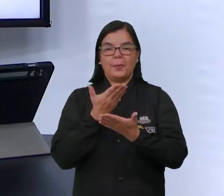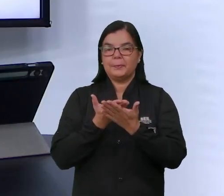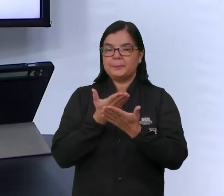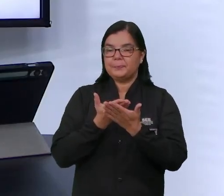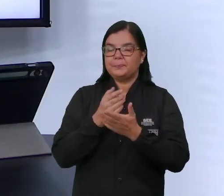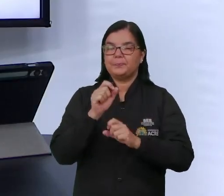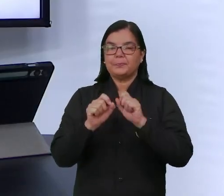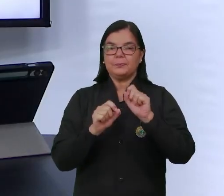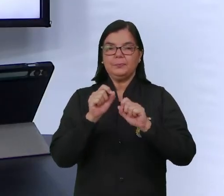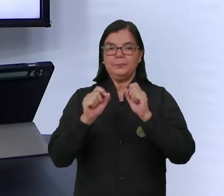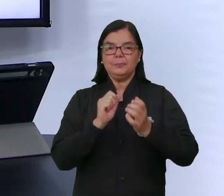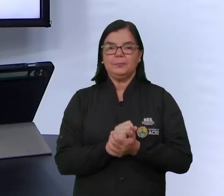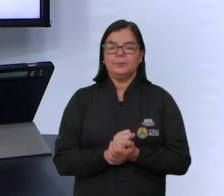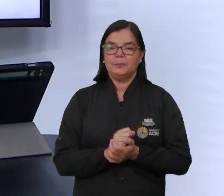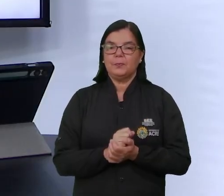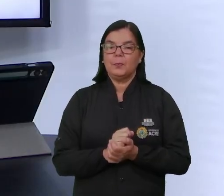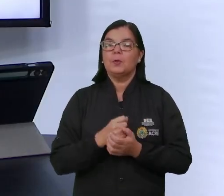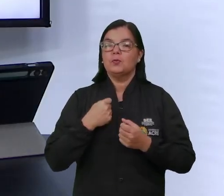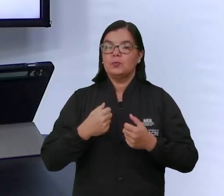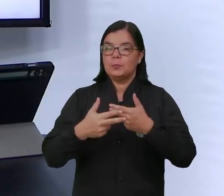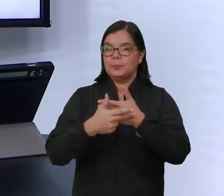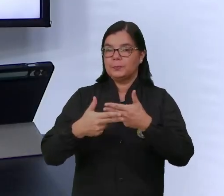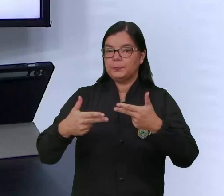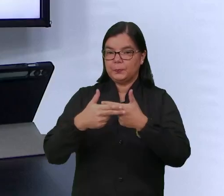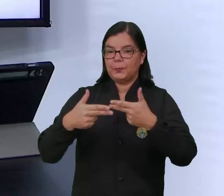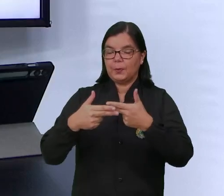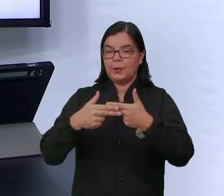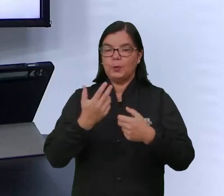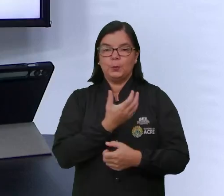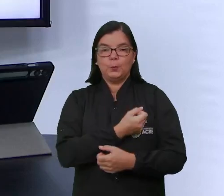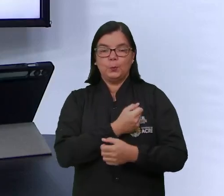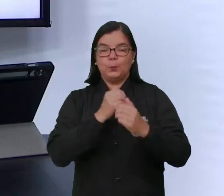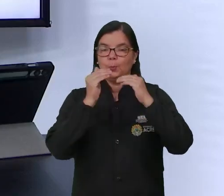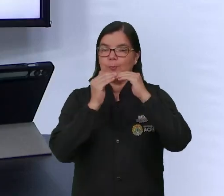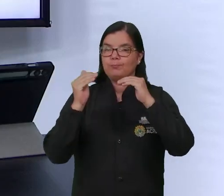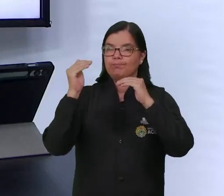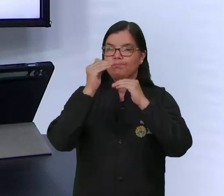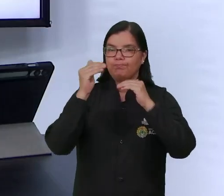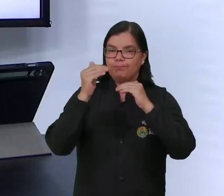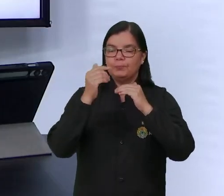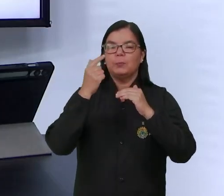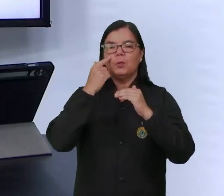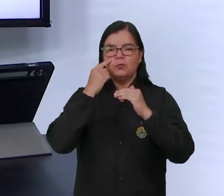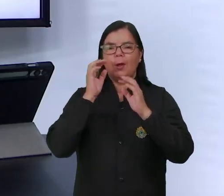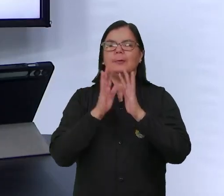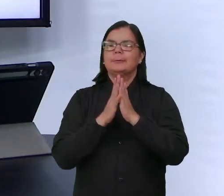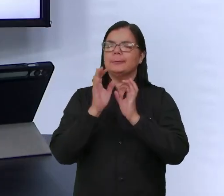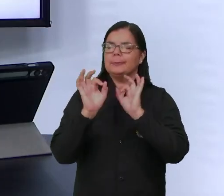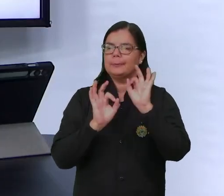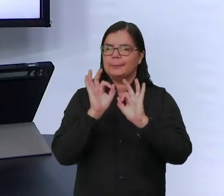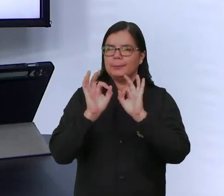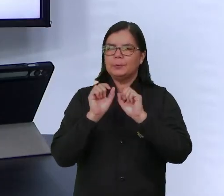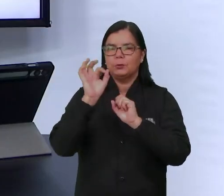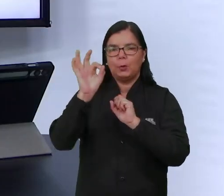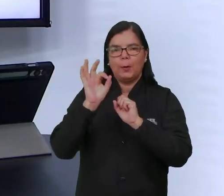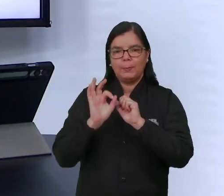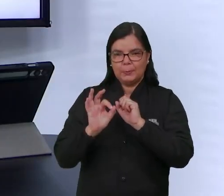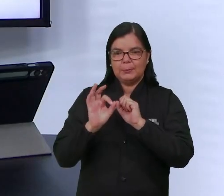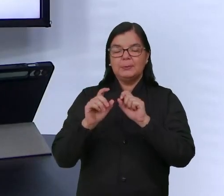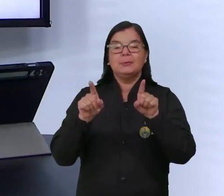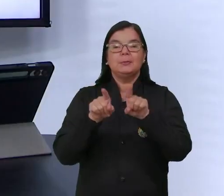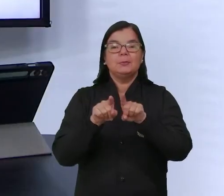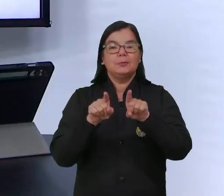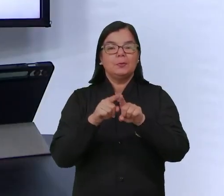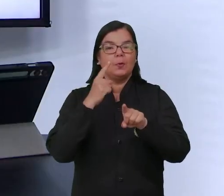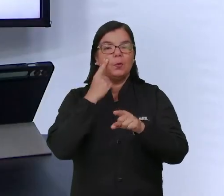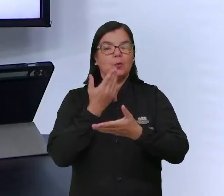pouco sobre as propriedades das potências. Então, nós já estudamos potências algumas vezes e vemos que elas estão relacionadas,